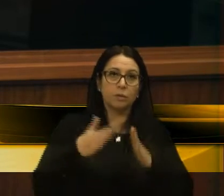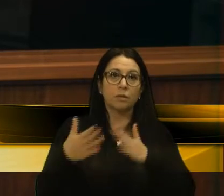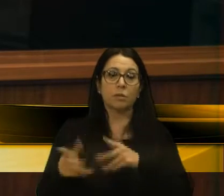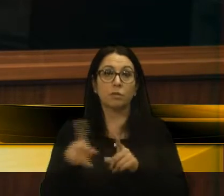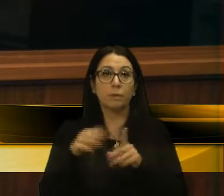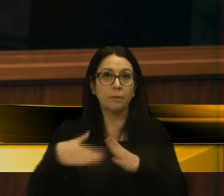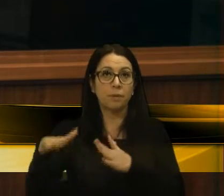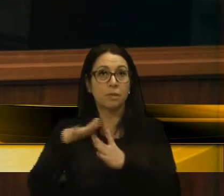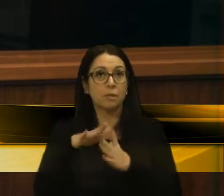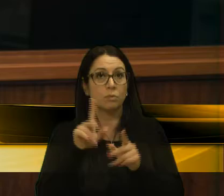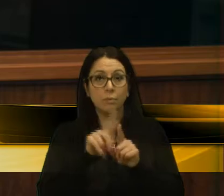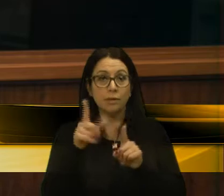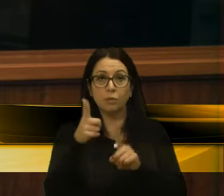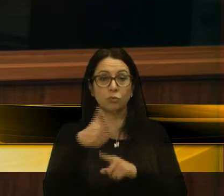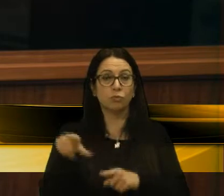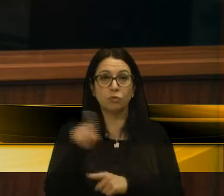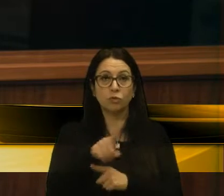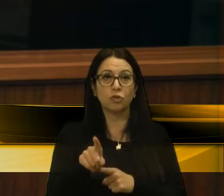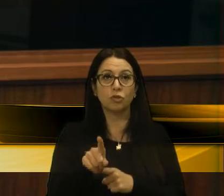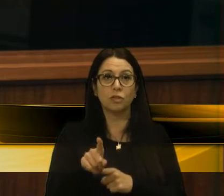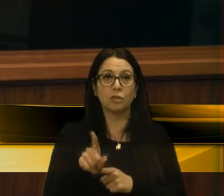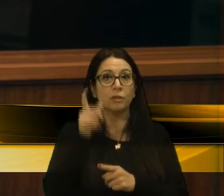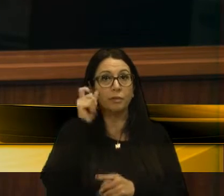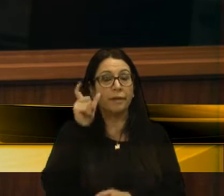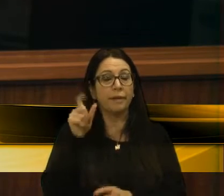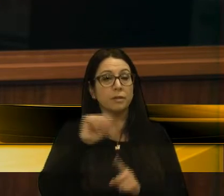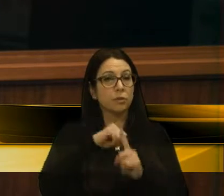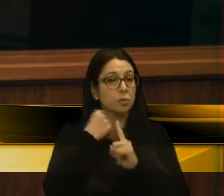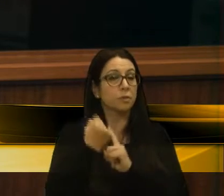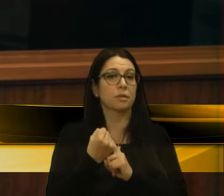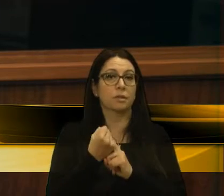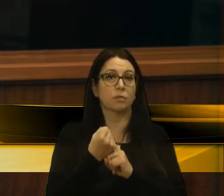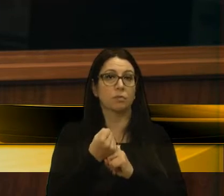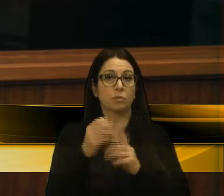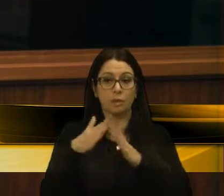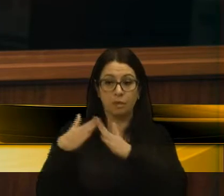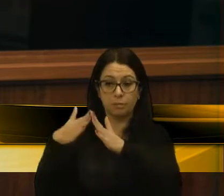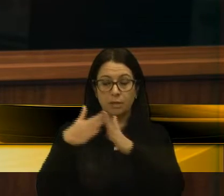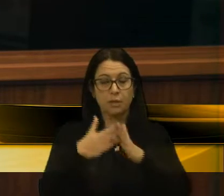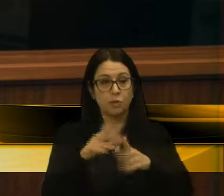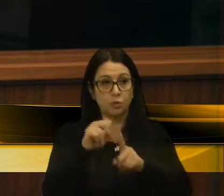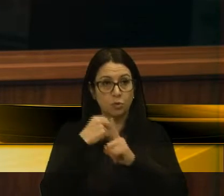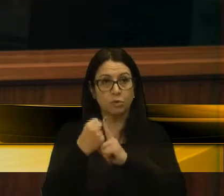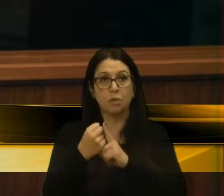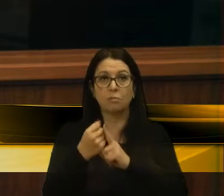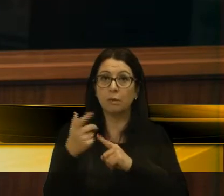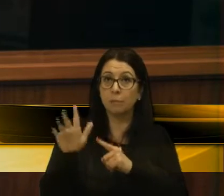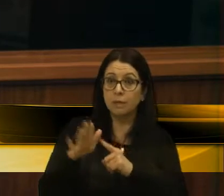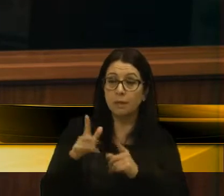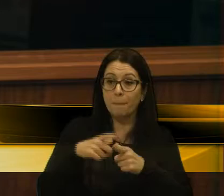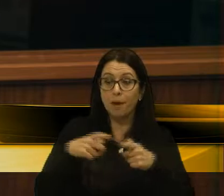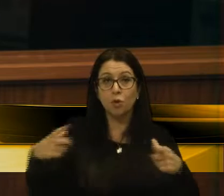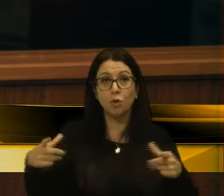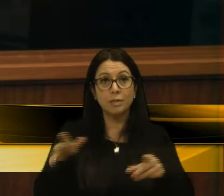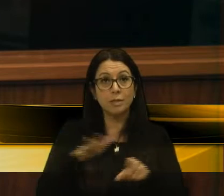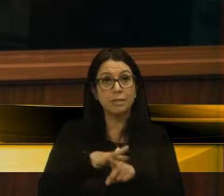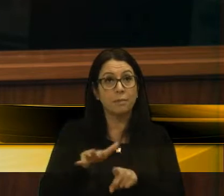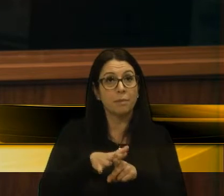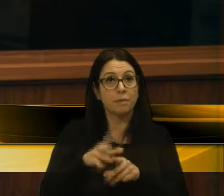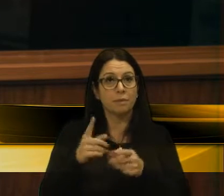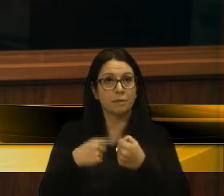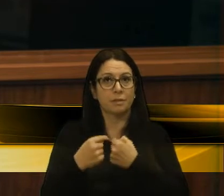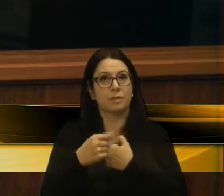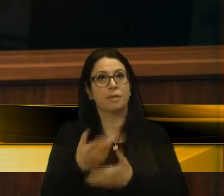habitação, mas não tinha habitação de interesse social. Então, a habitação de interesse social talvez seja uma das maiores demandas da nossa